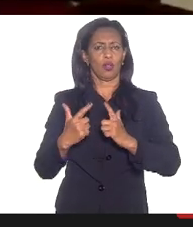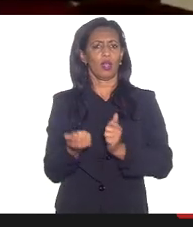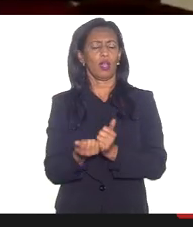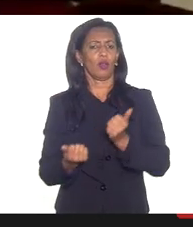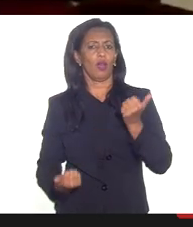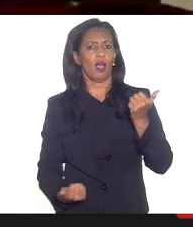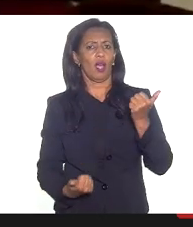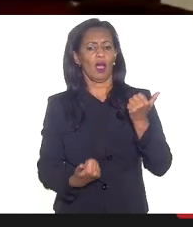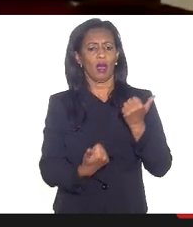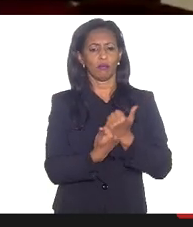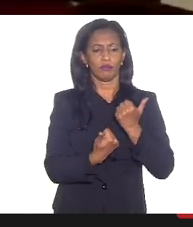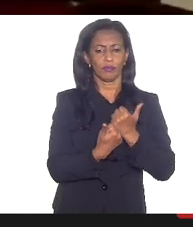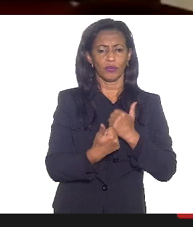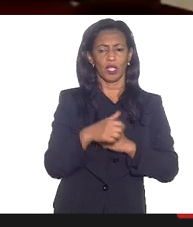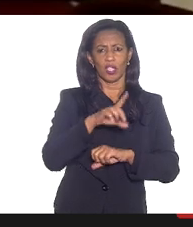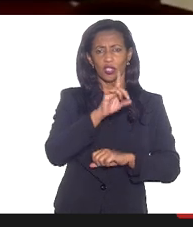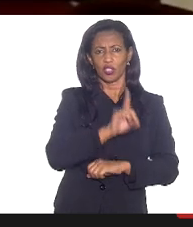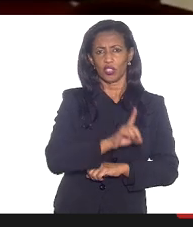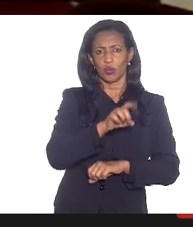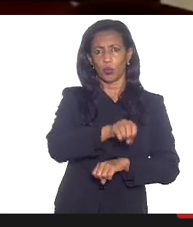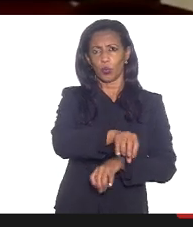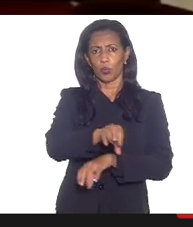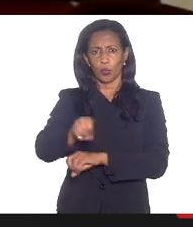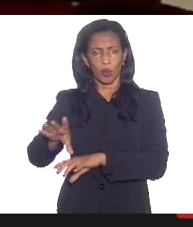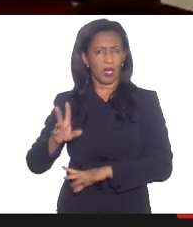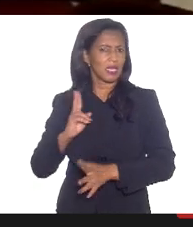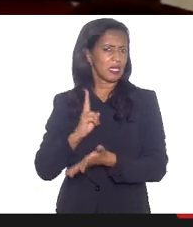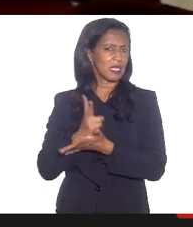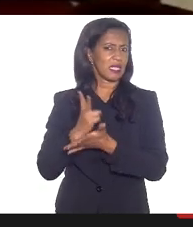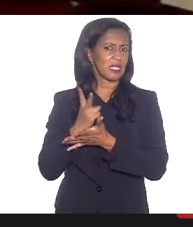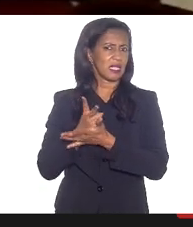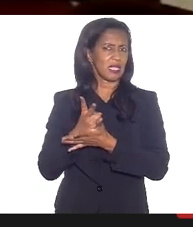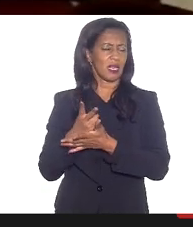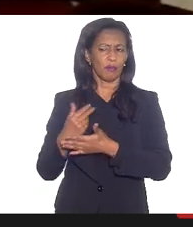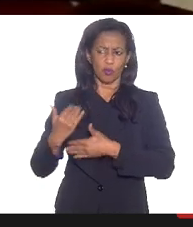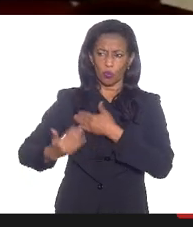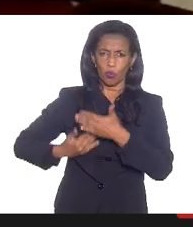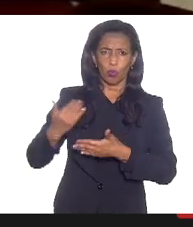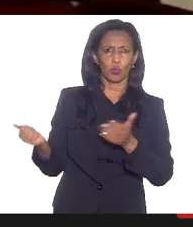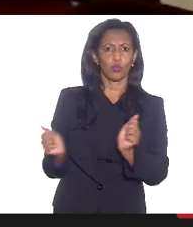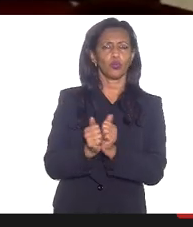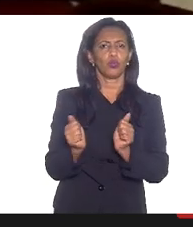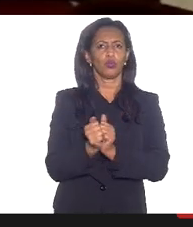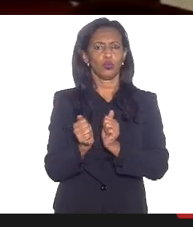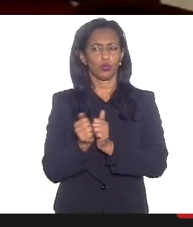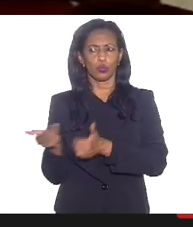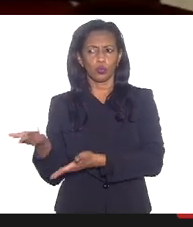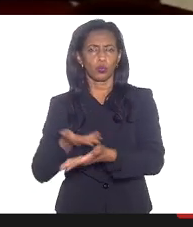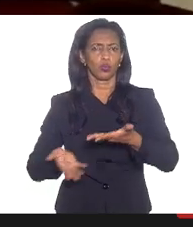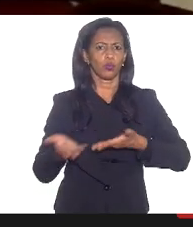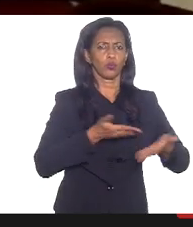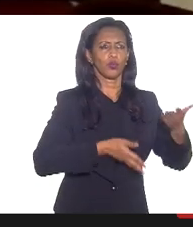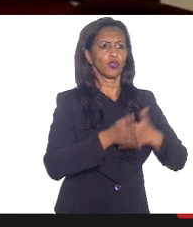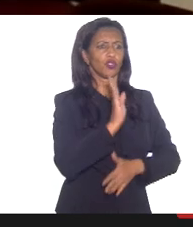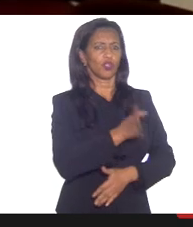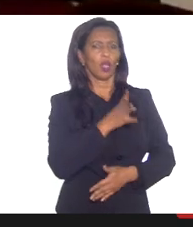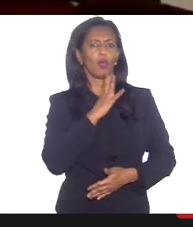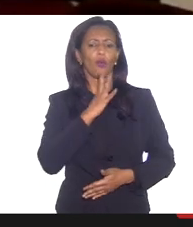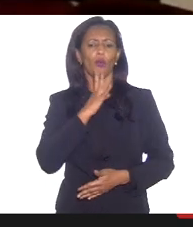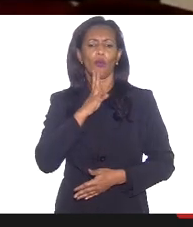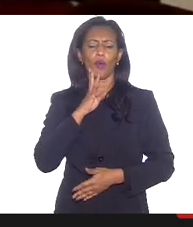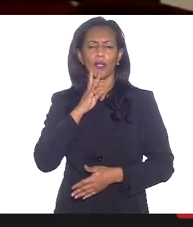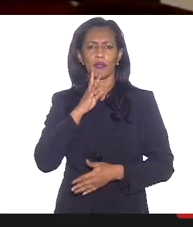ensino. Então, sempre tive muito, muito à frente aí dessas ações, né? Conhecendo essas